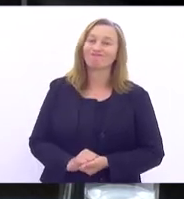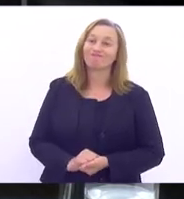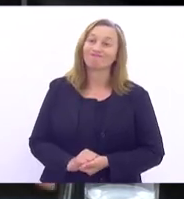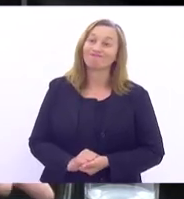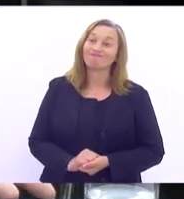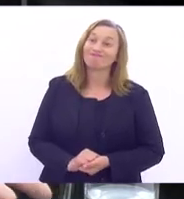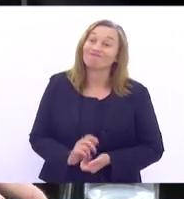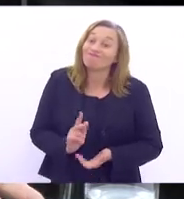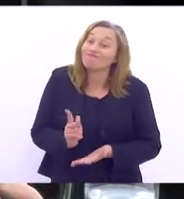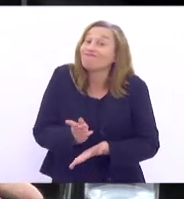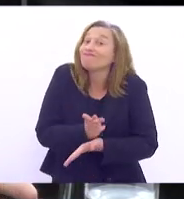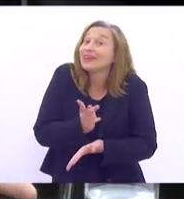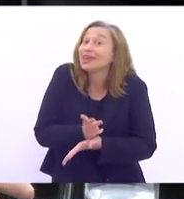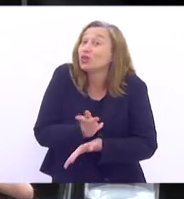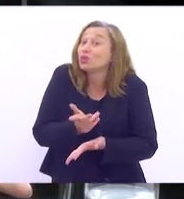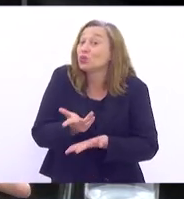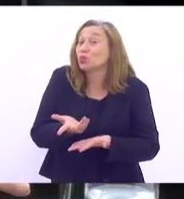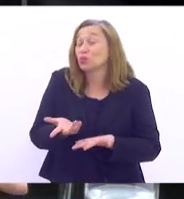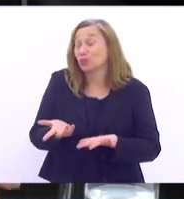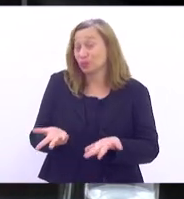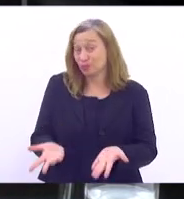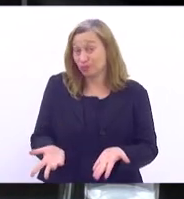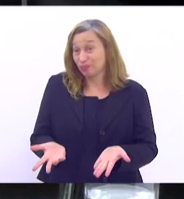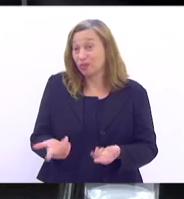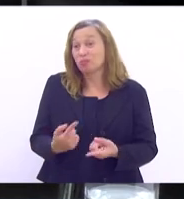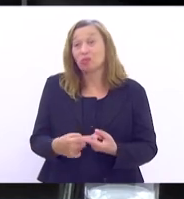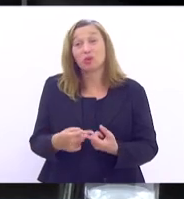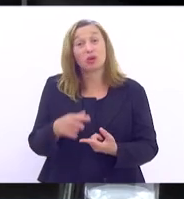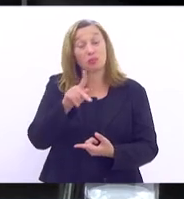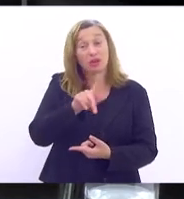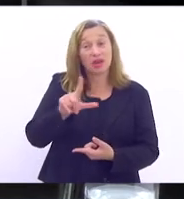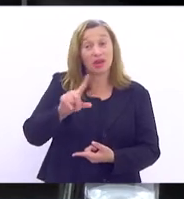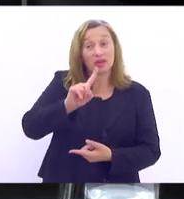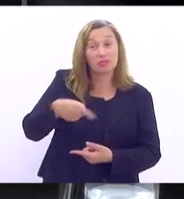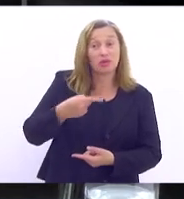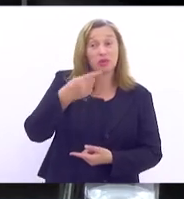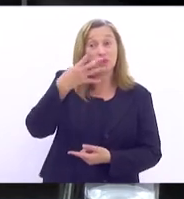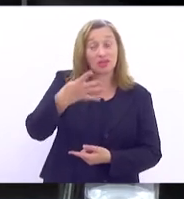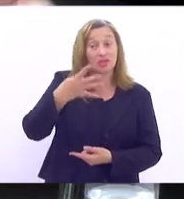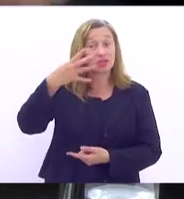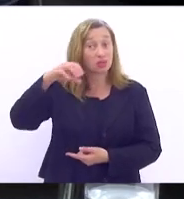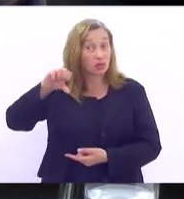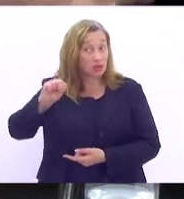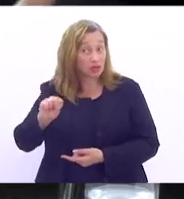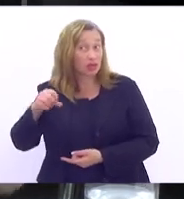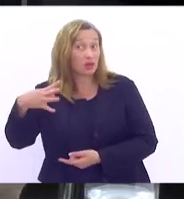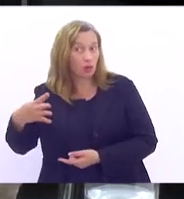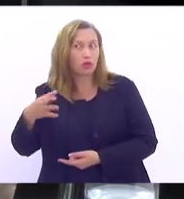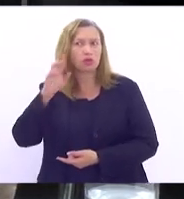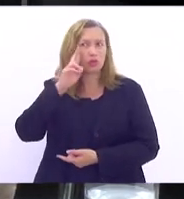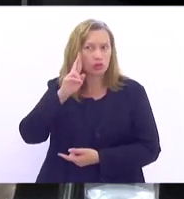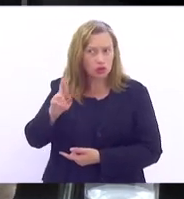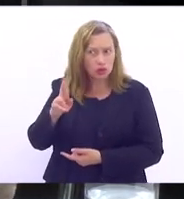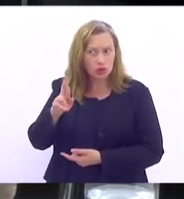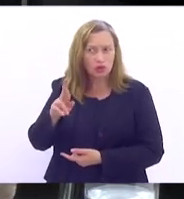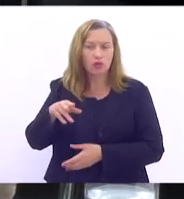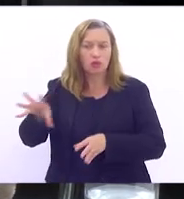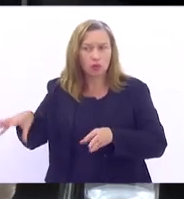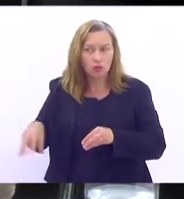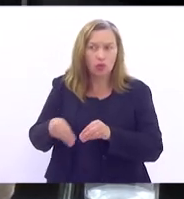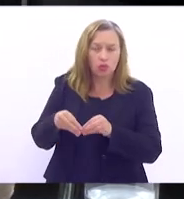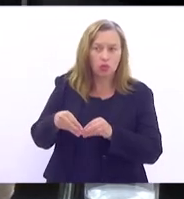uma distração, porque o PL 1484, que o senhor corretamente deu pela